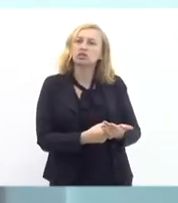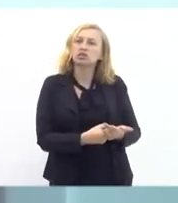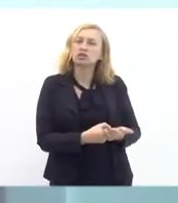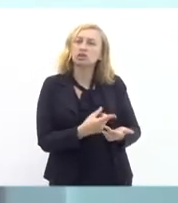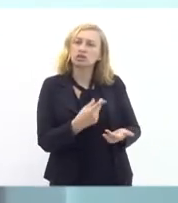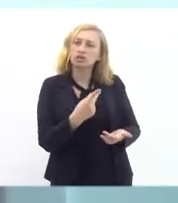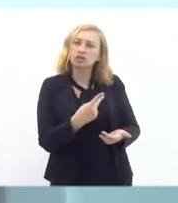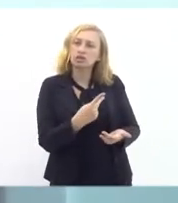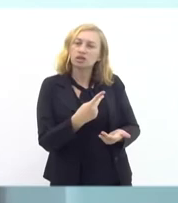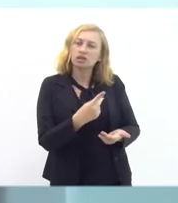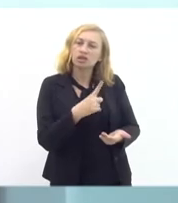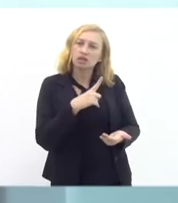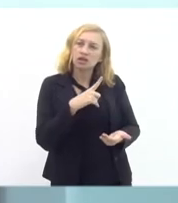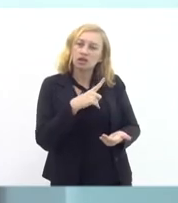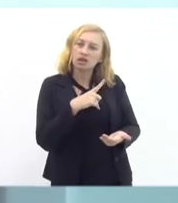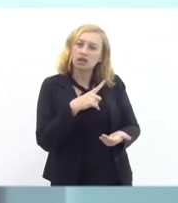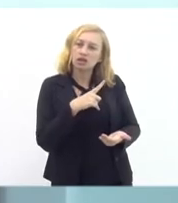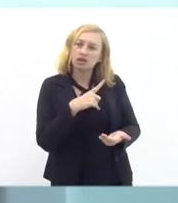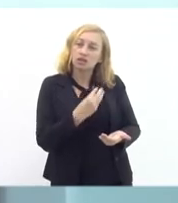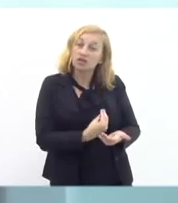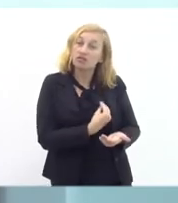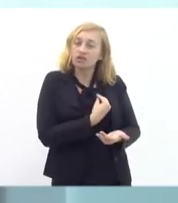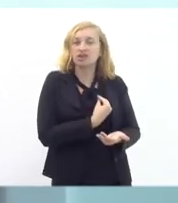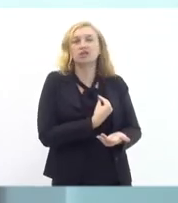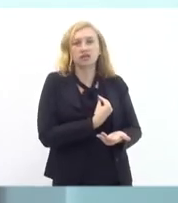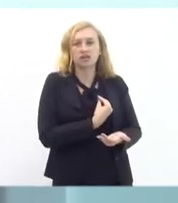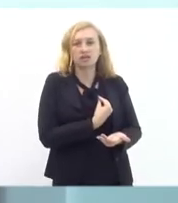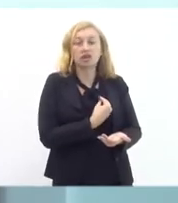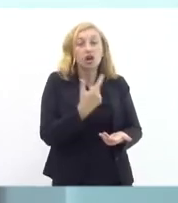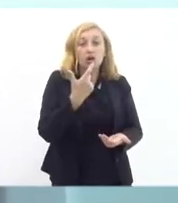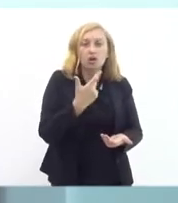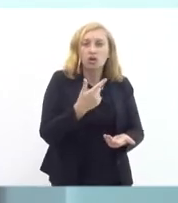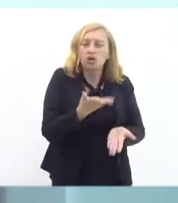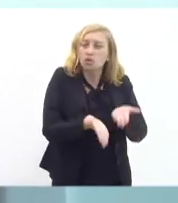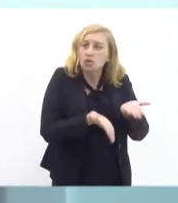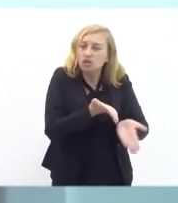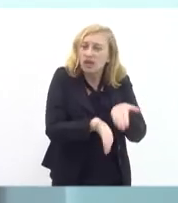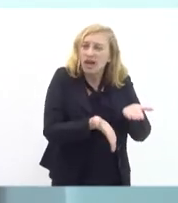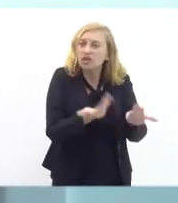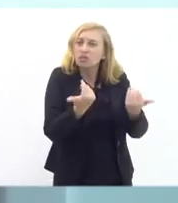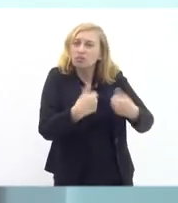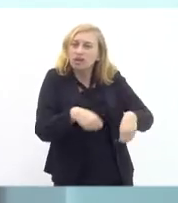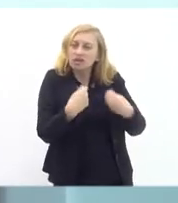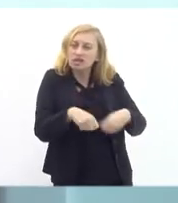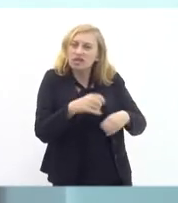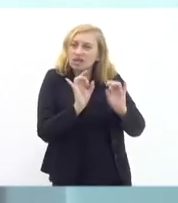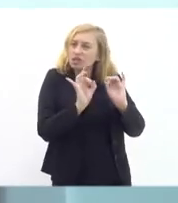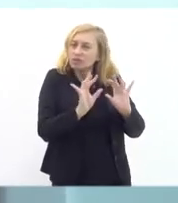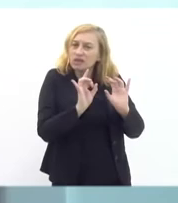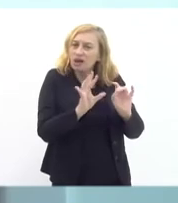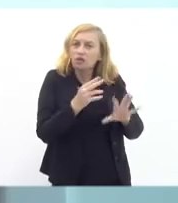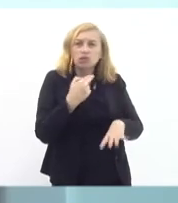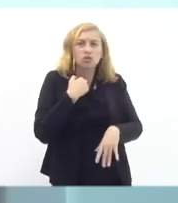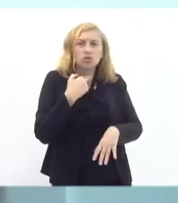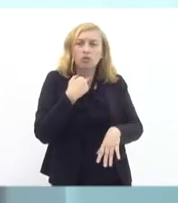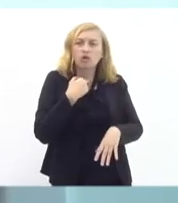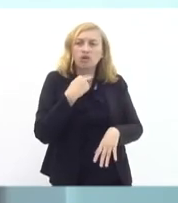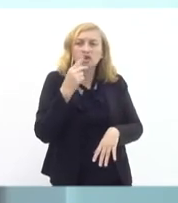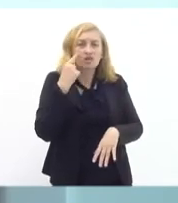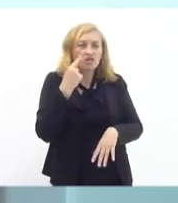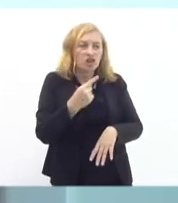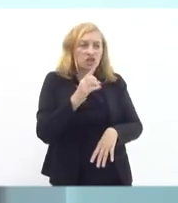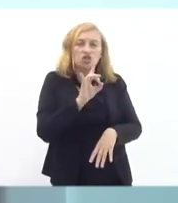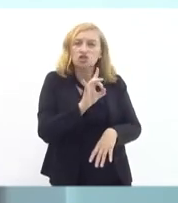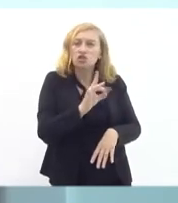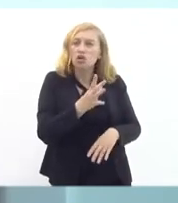bem que é um ser senciente. É um ser que precisa de cuidados especiais e não pode ser visto simplesmente como um mero produto de